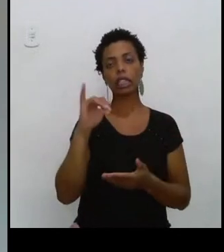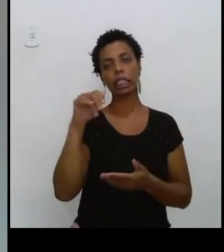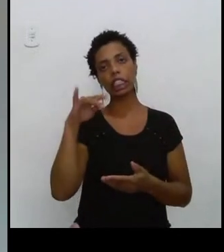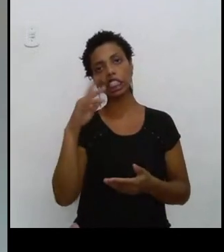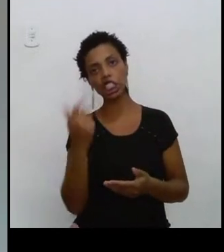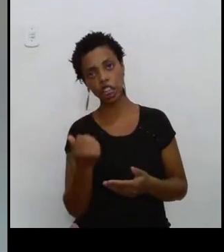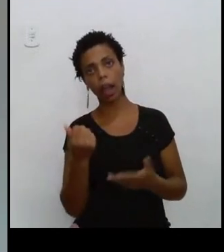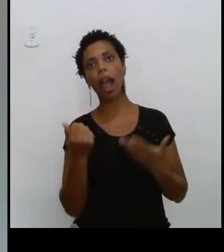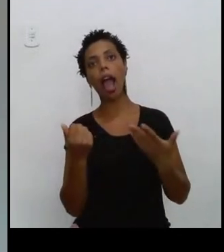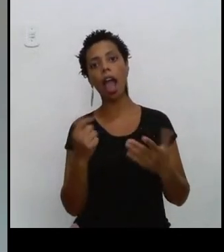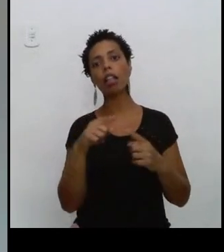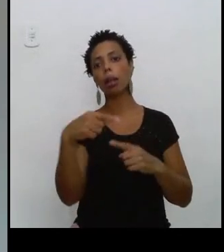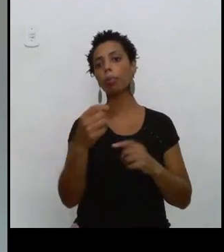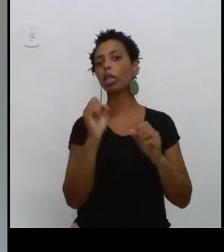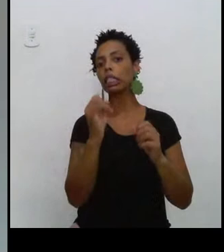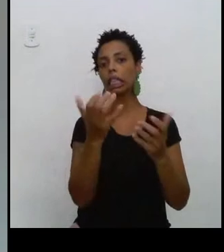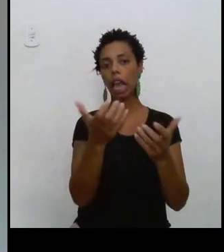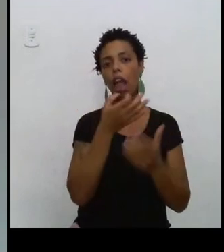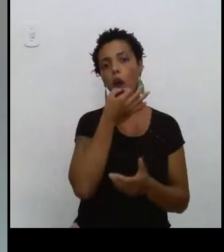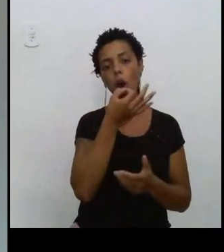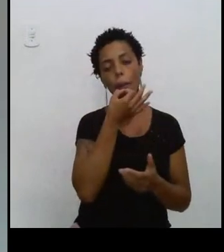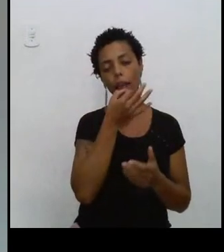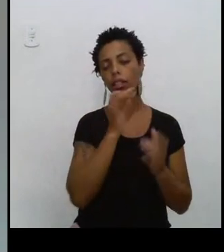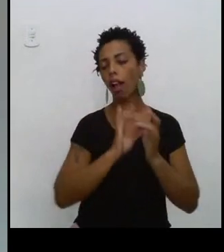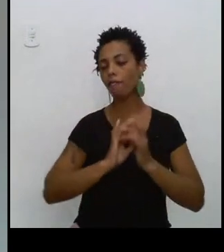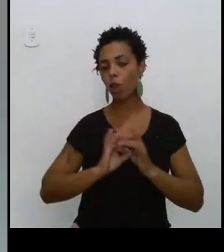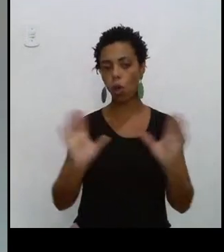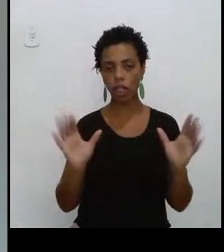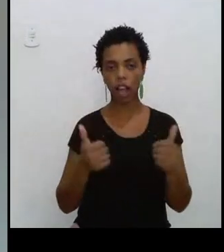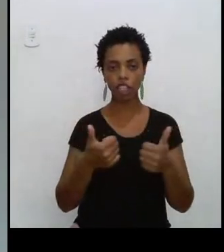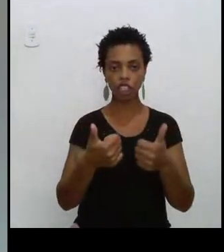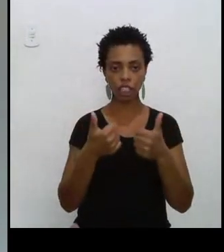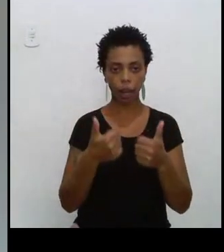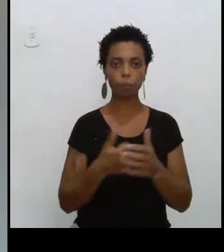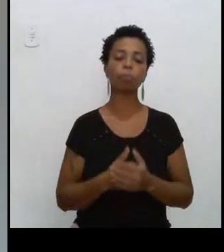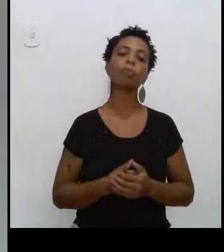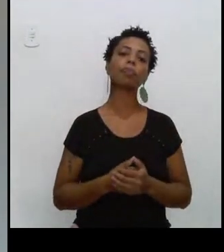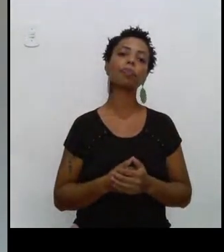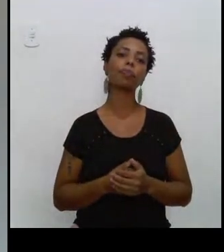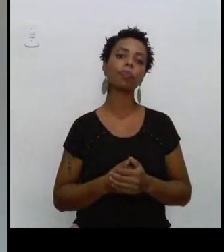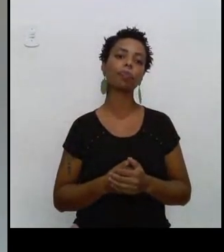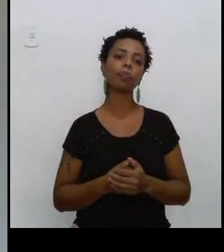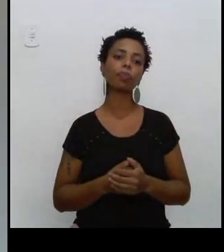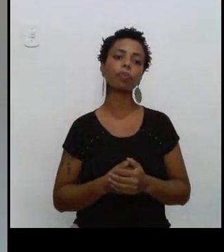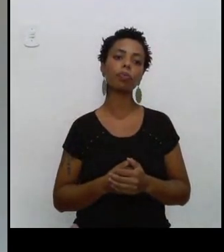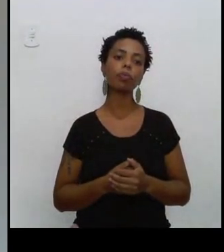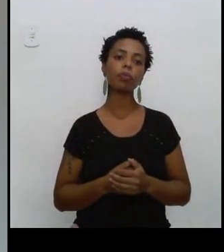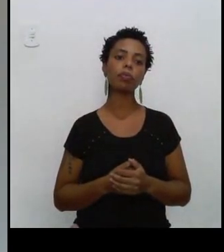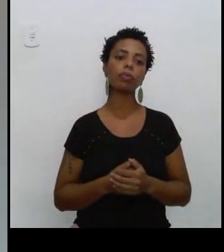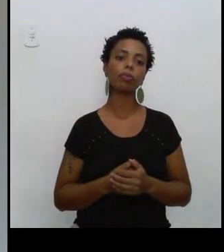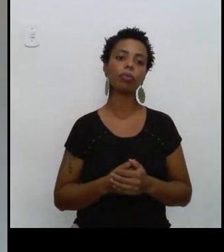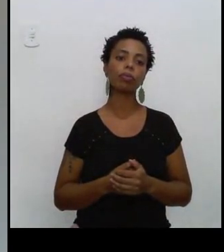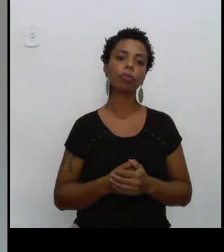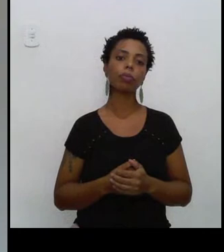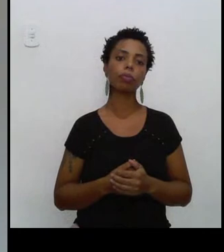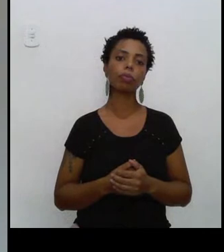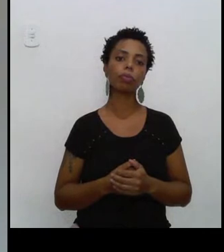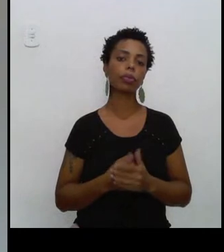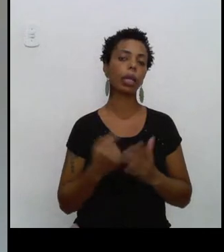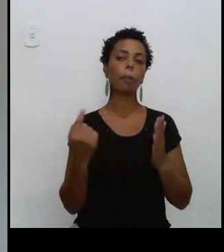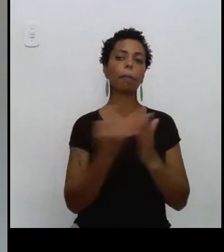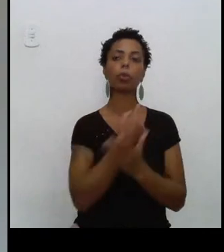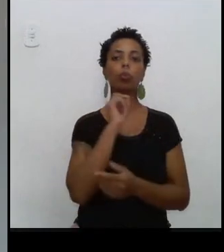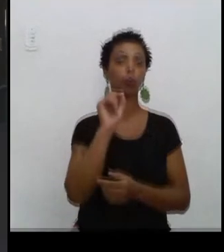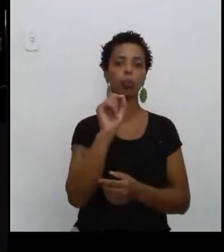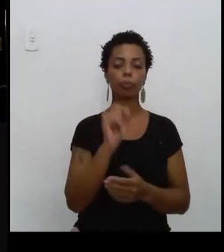se você quiser comentar fica à vontade já fala com Marlon é a pergunta é o seguinte